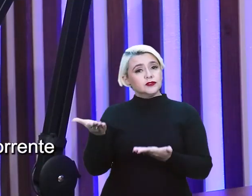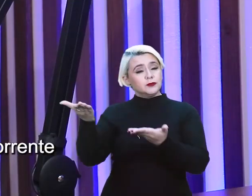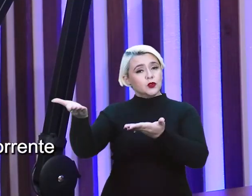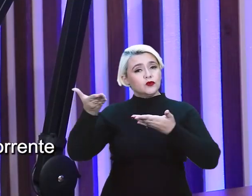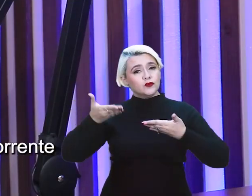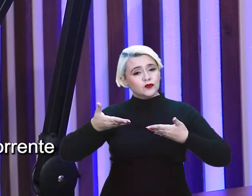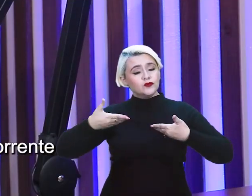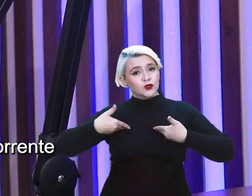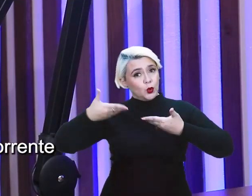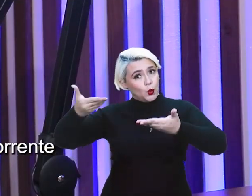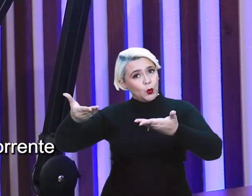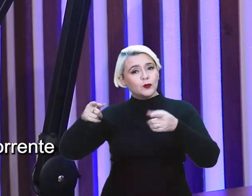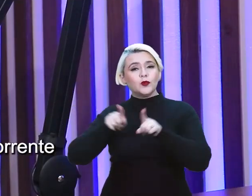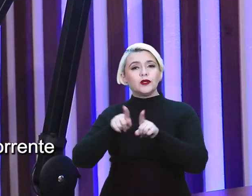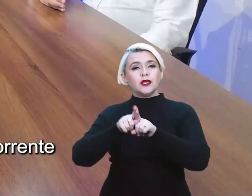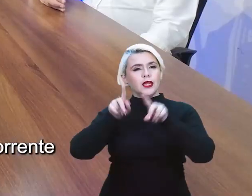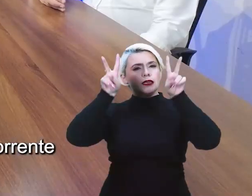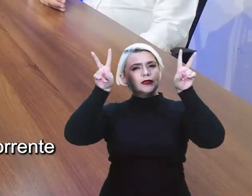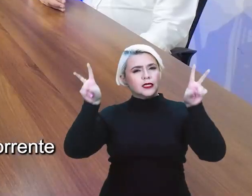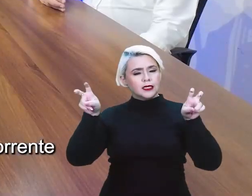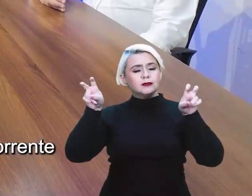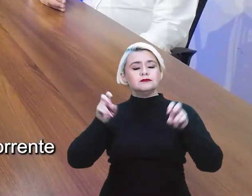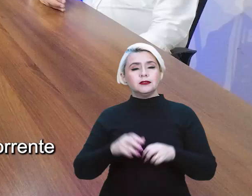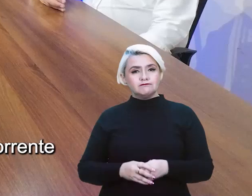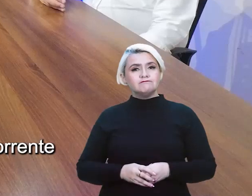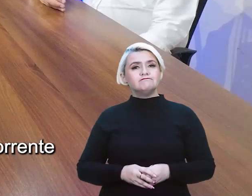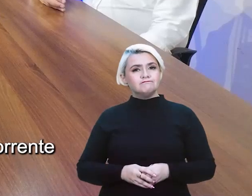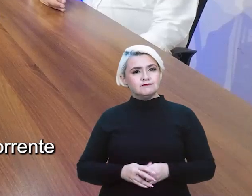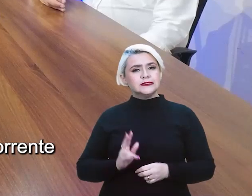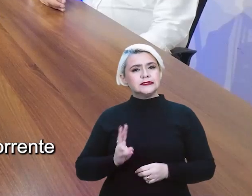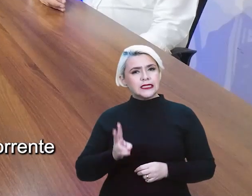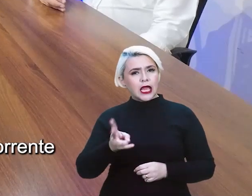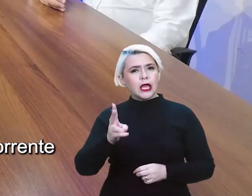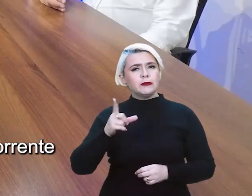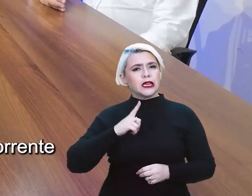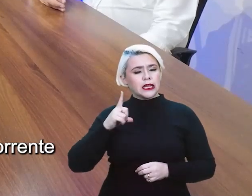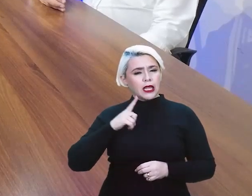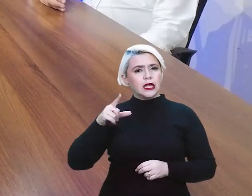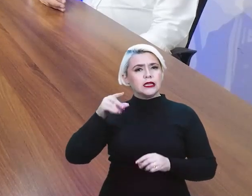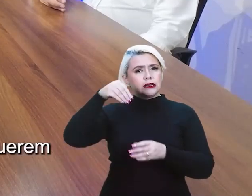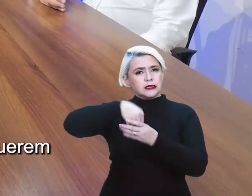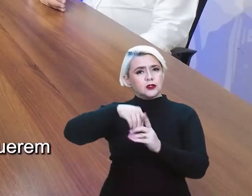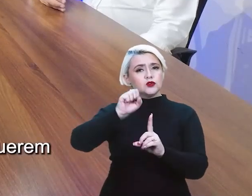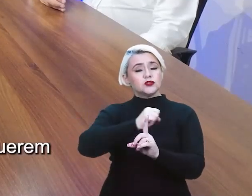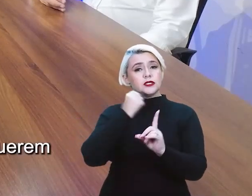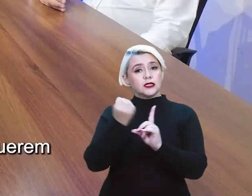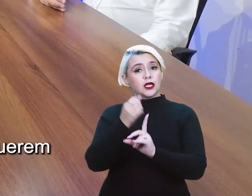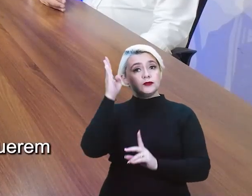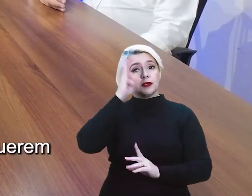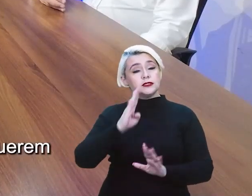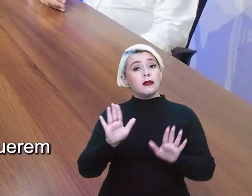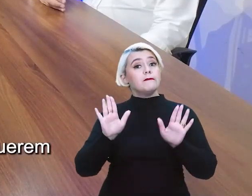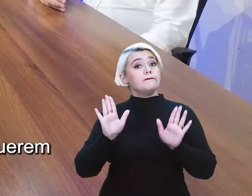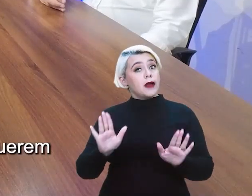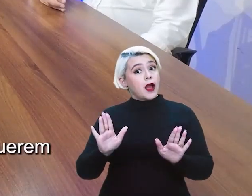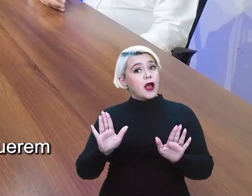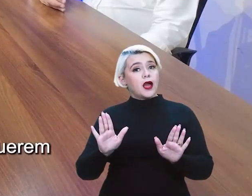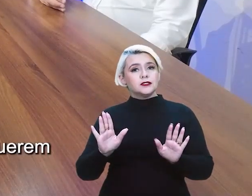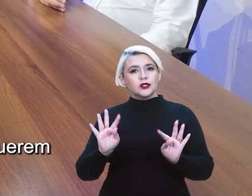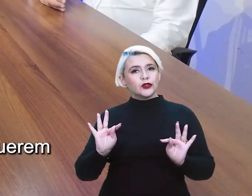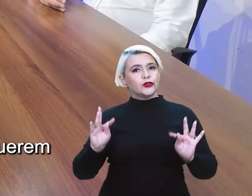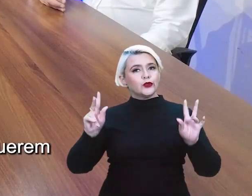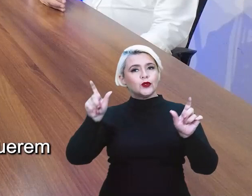porque é uma temática que é recorrente na sociedade brasileira, mas que nem todos, nem todas